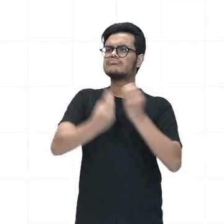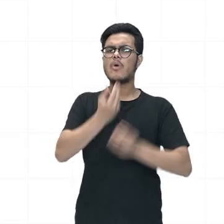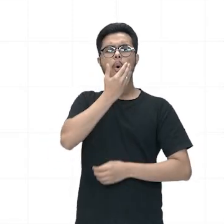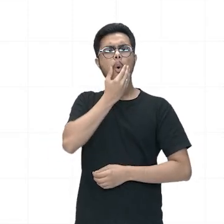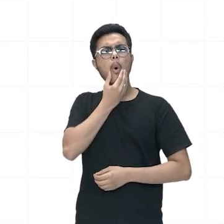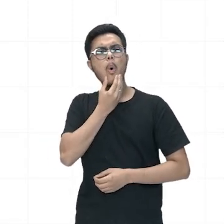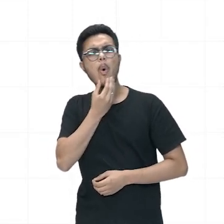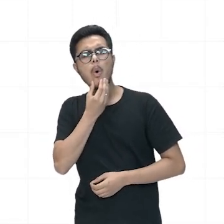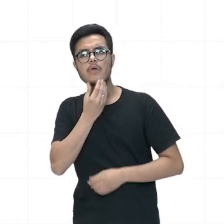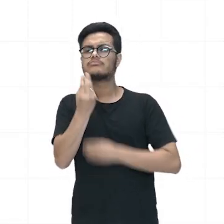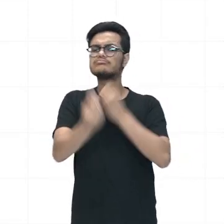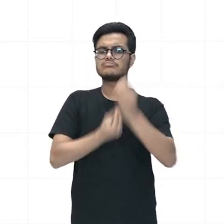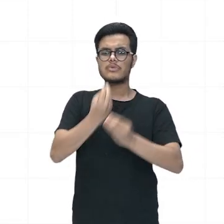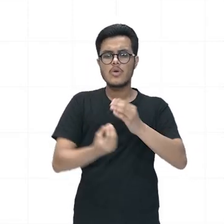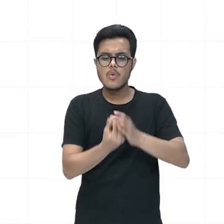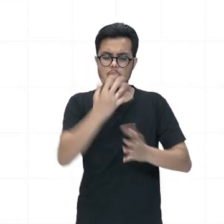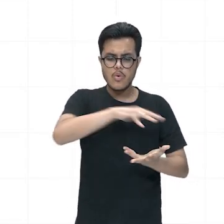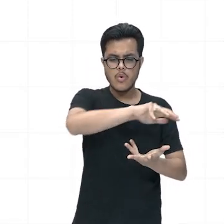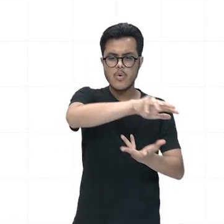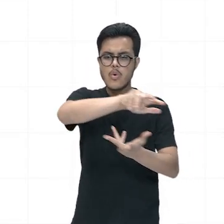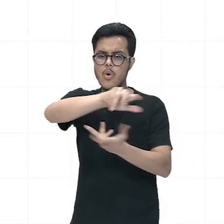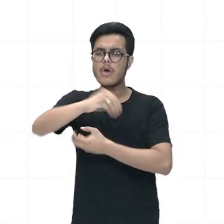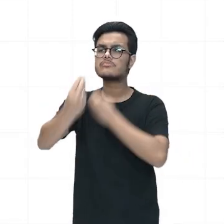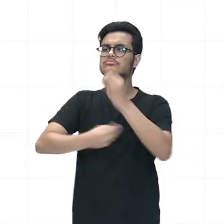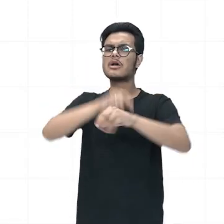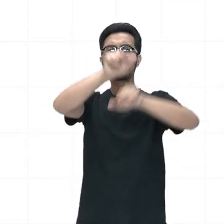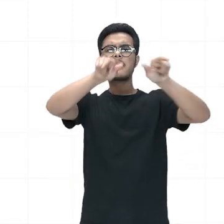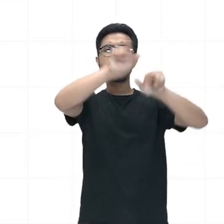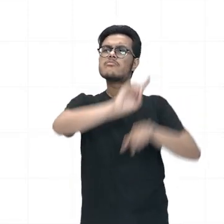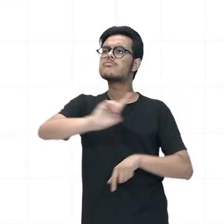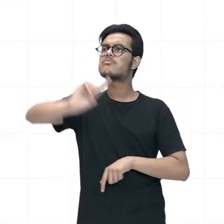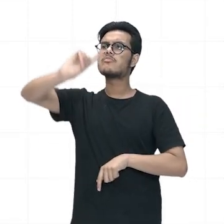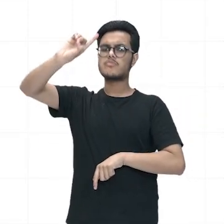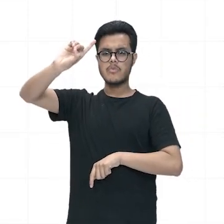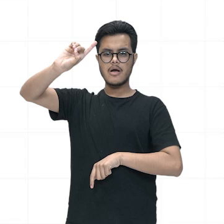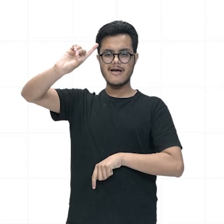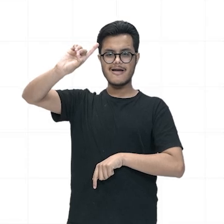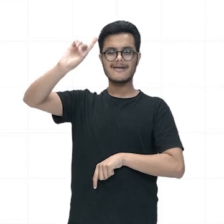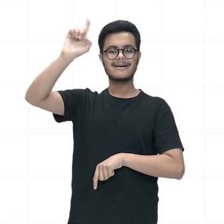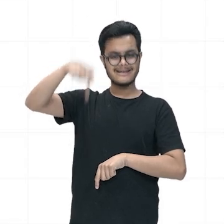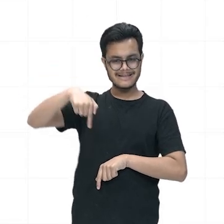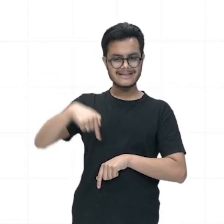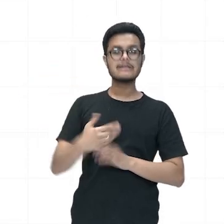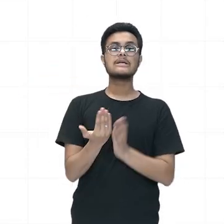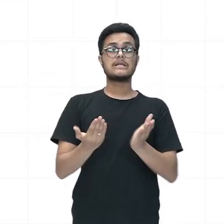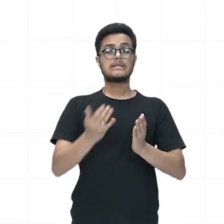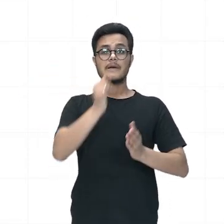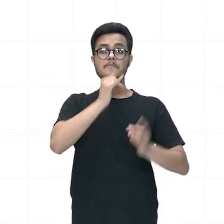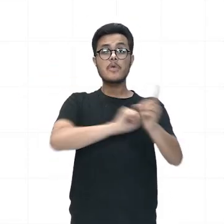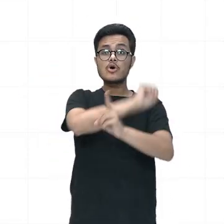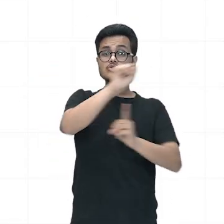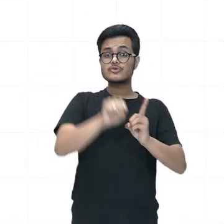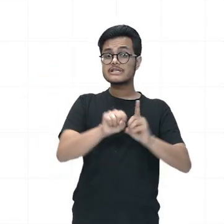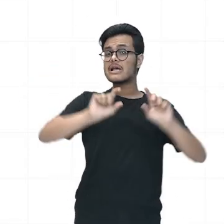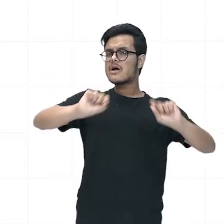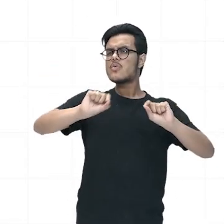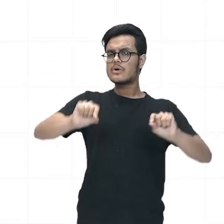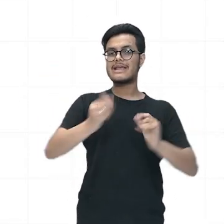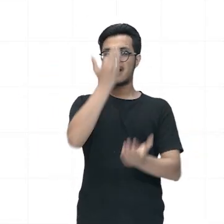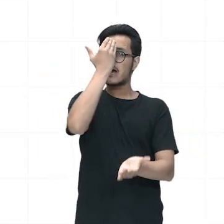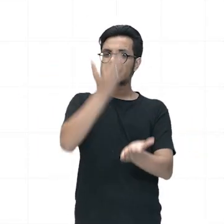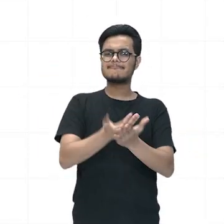mundo surgiu, como que os deuses surgiram, mesmo porque eu tenho que dizer para vocês, é uma sociedade politeísta,